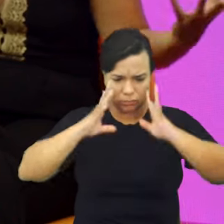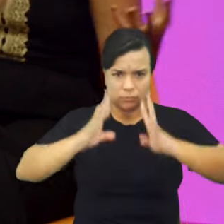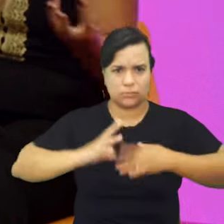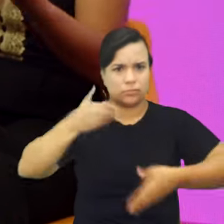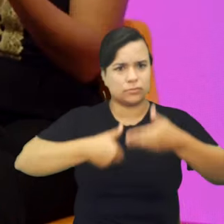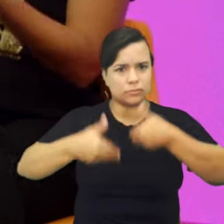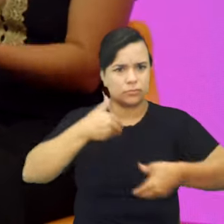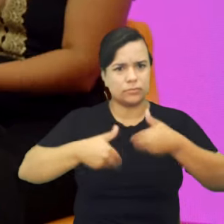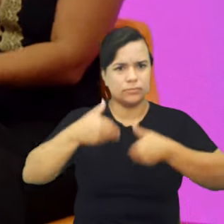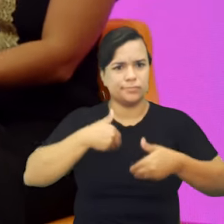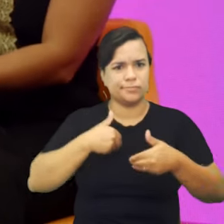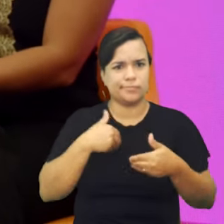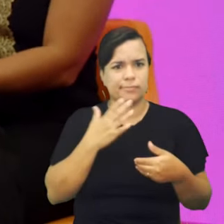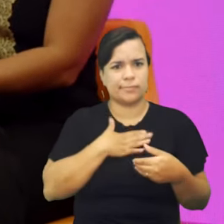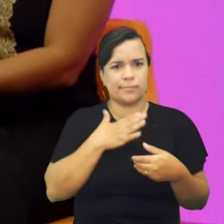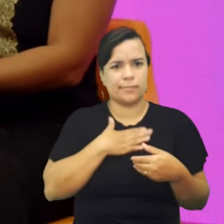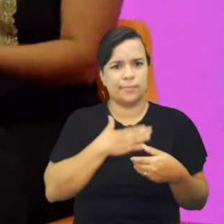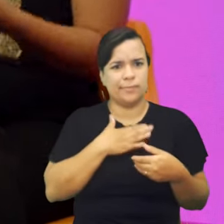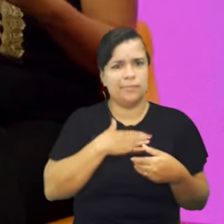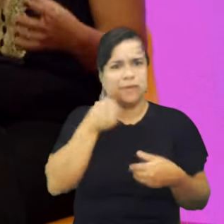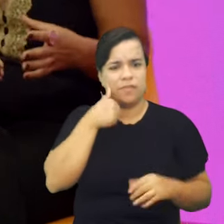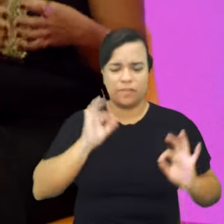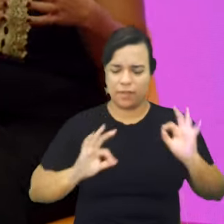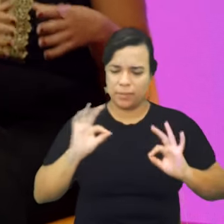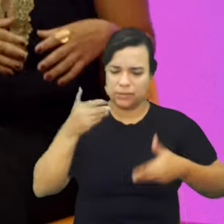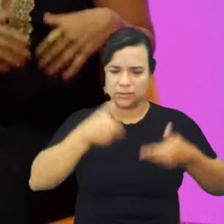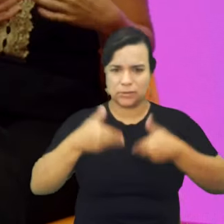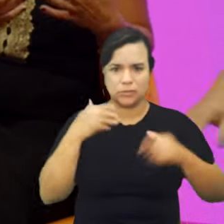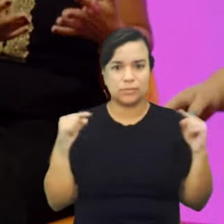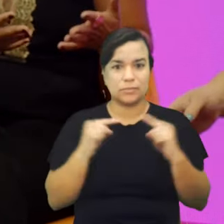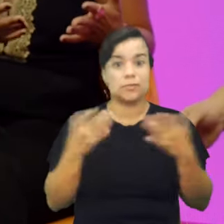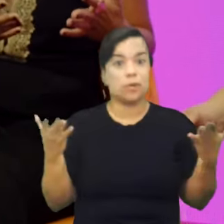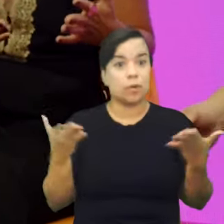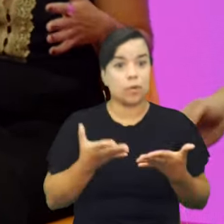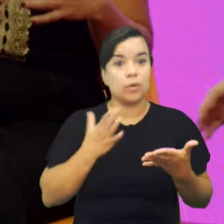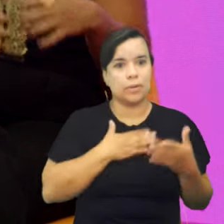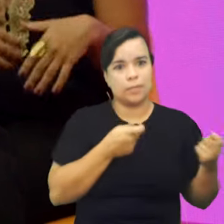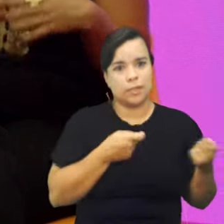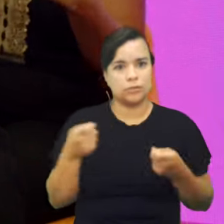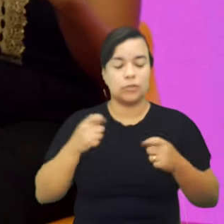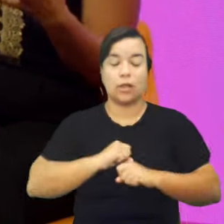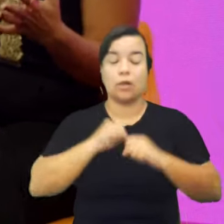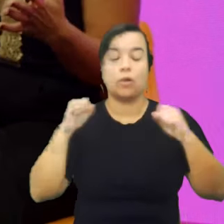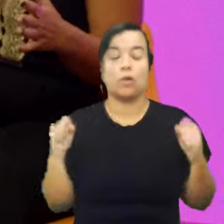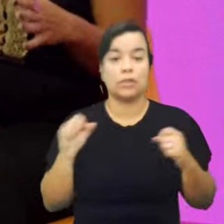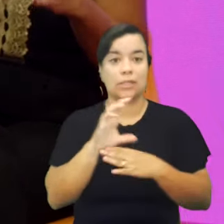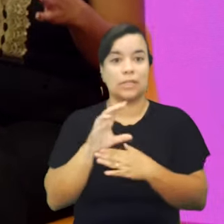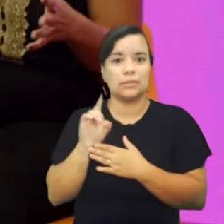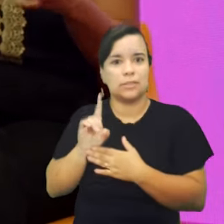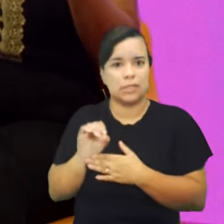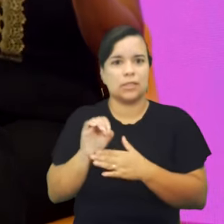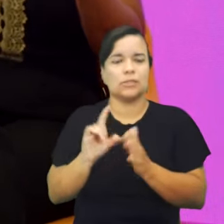me cuidar, exato, eu preciso nutrir a minha energia feminina. Então, hoje faz parte da minha rotina acordar um pouco mais cedo.